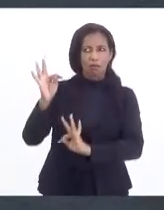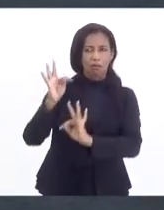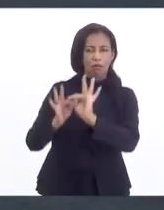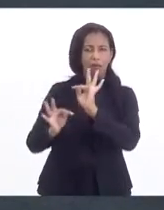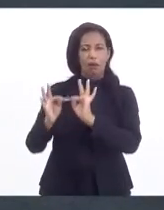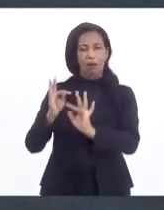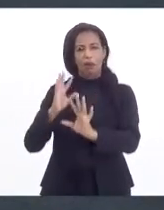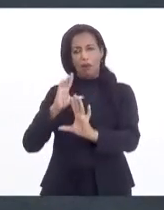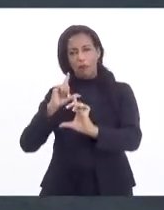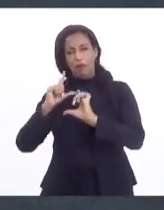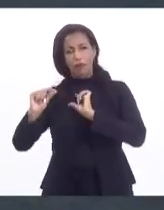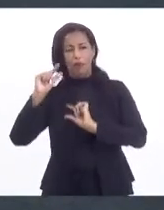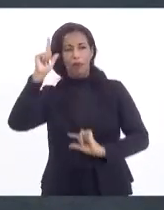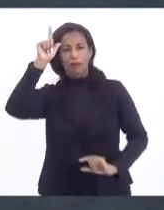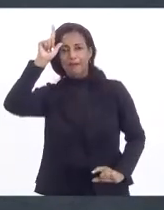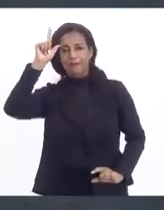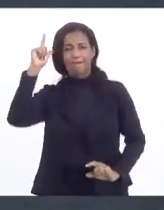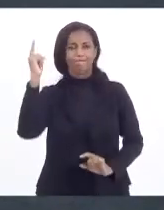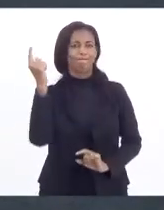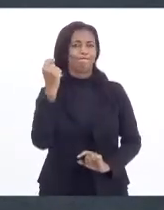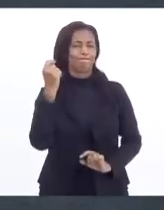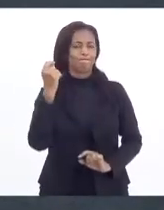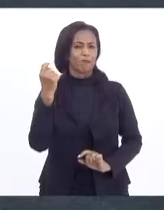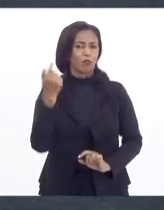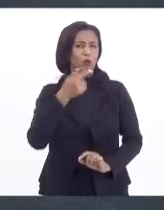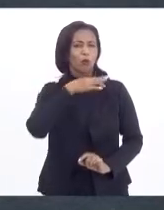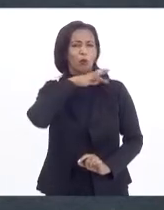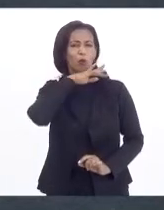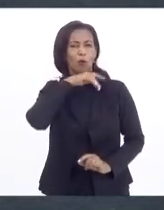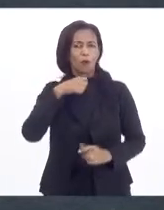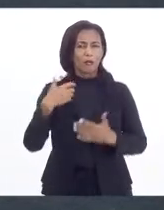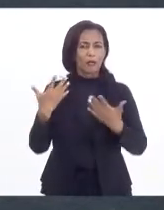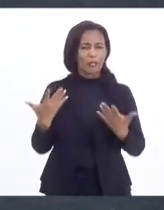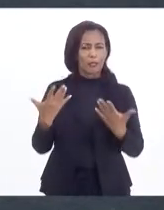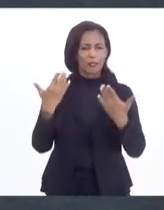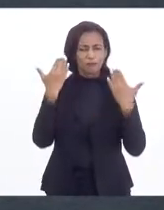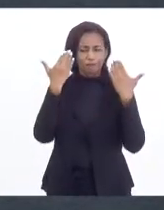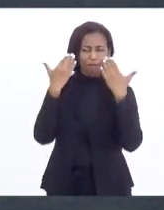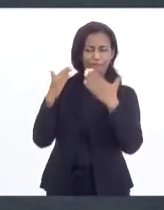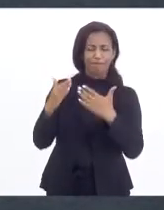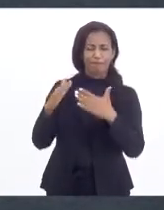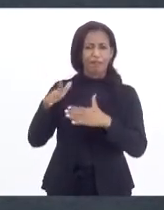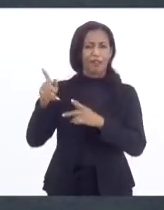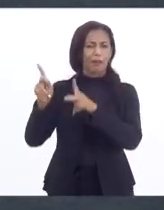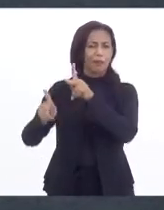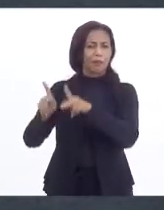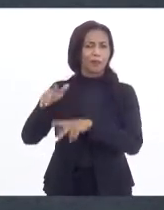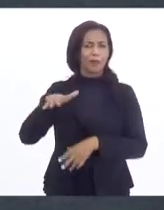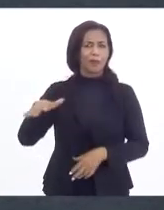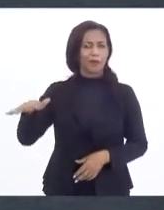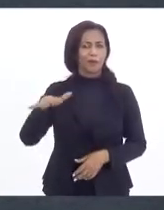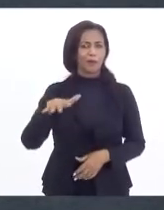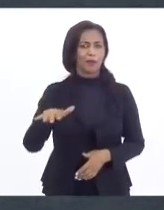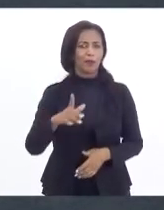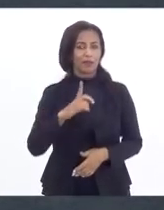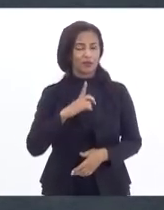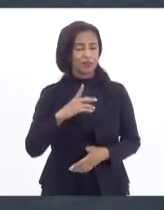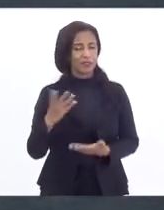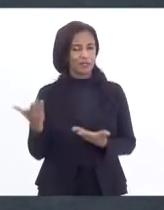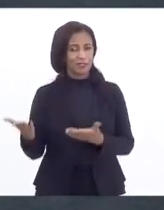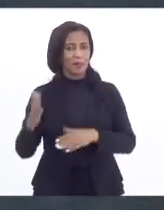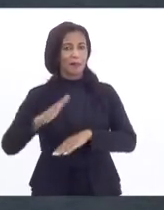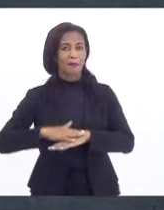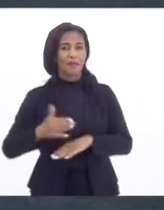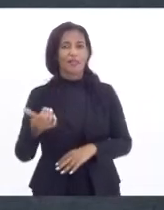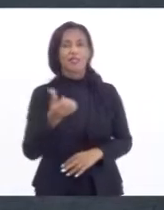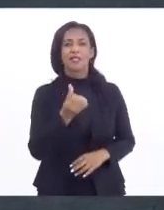fugindo dessa lógica negacionista que tanto vitimou a nossa população, né? A gente tem aí mais